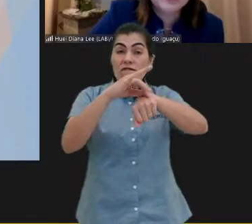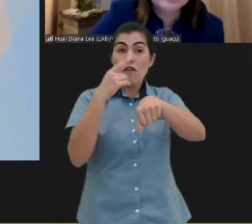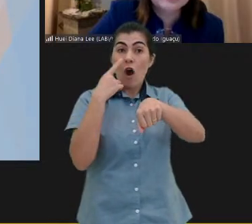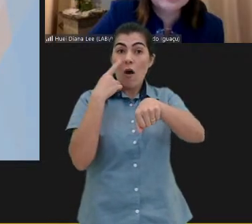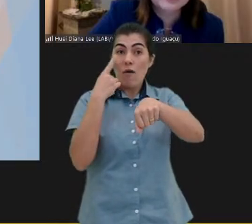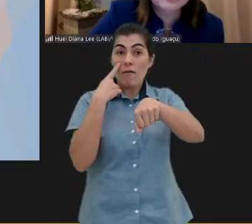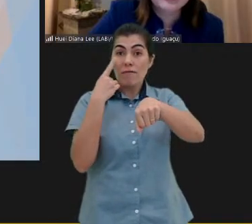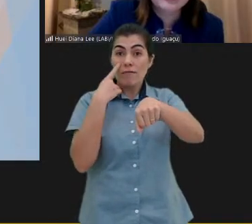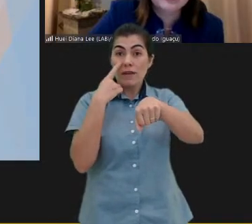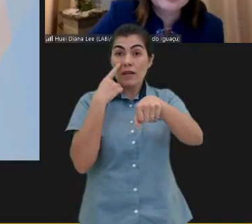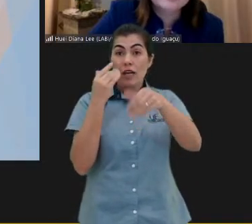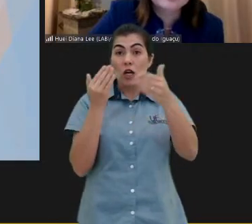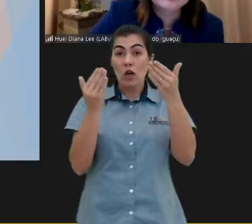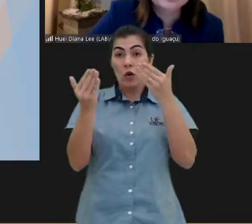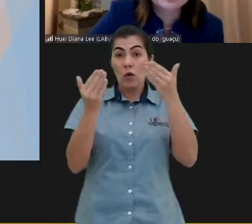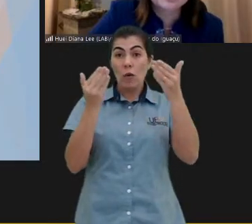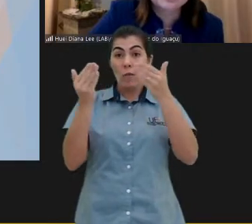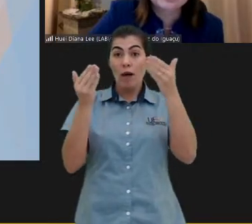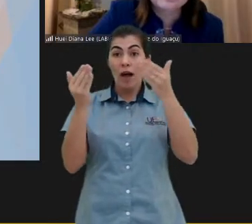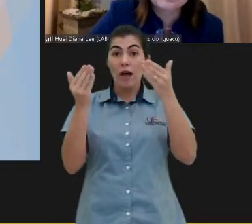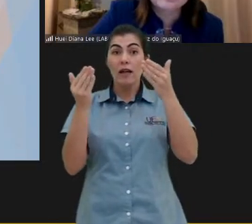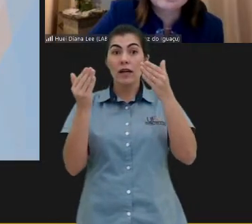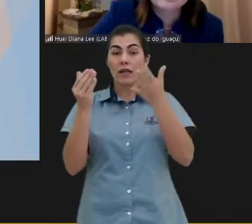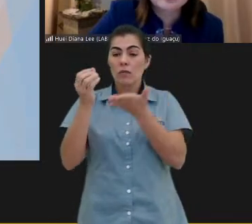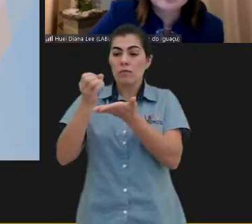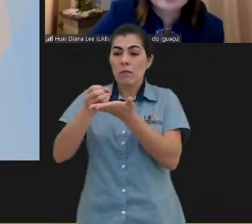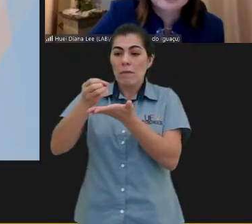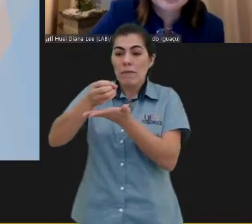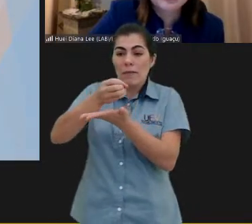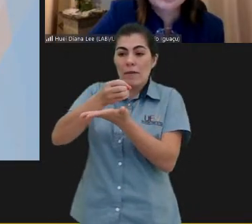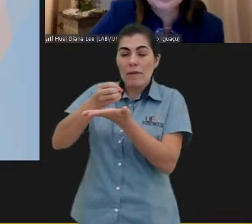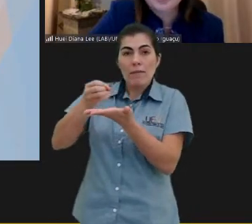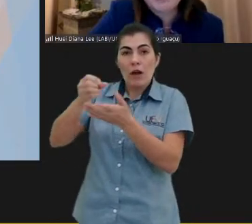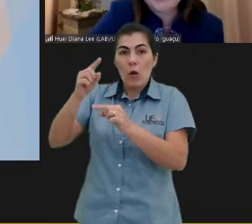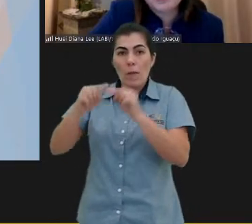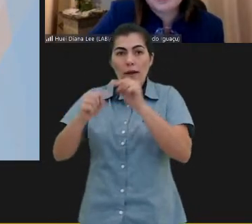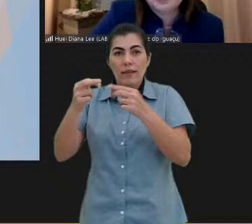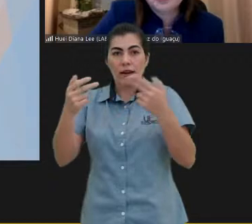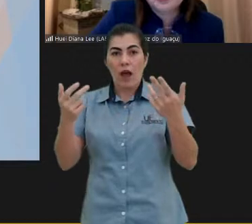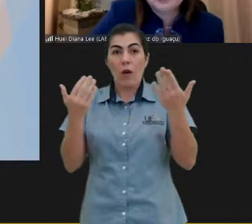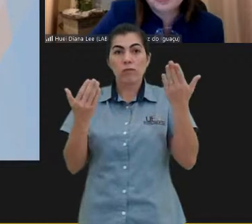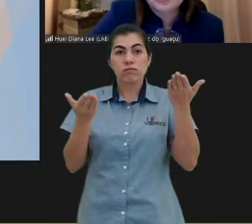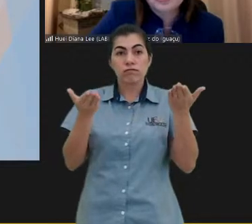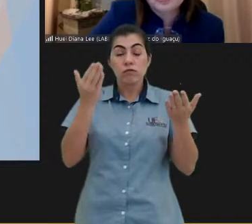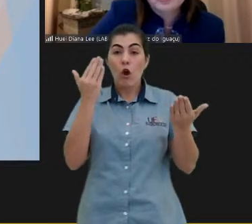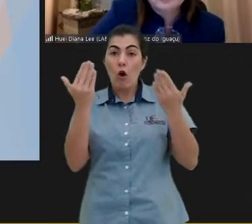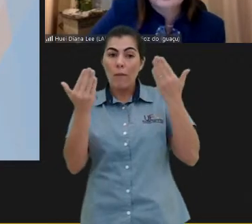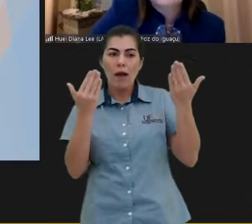está comparando o tamanho dela com essas nanoestruturas. E o que isso tem a ver com